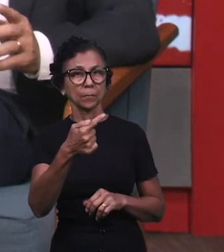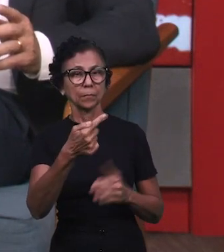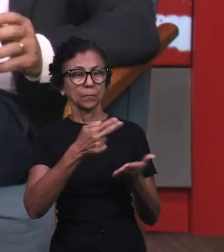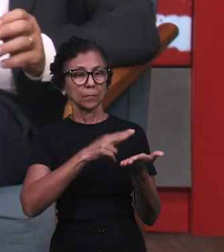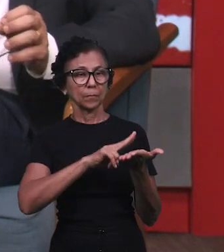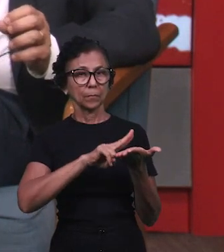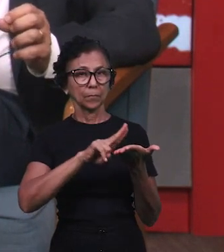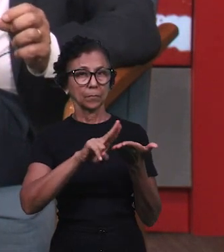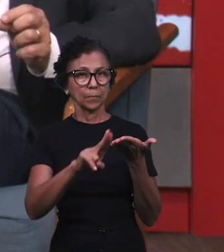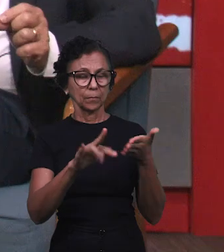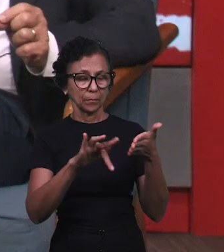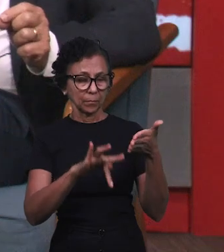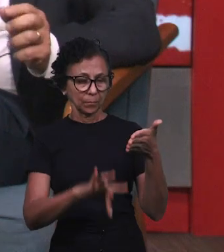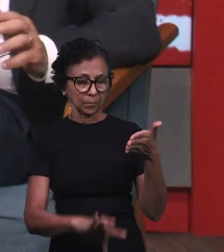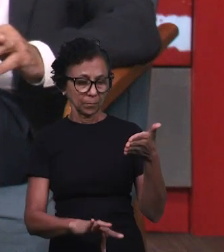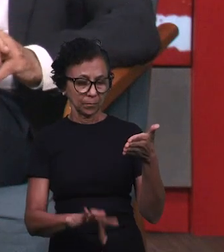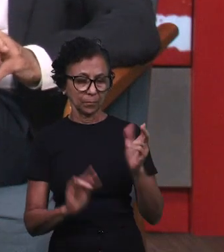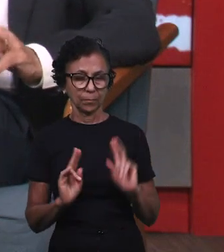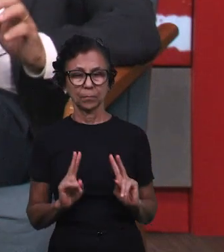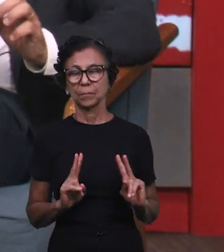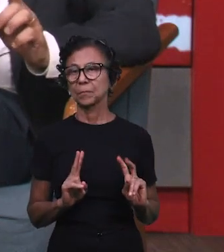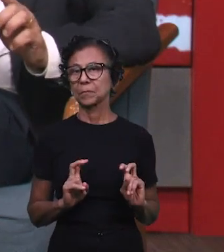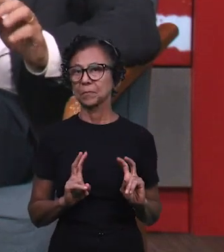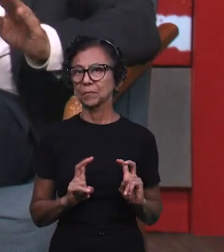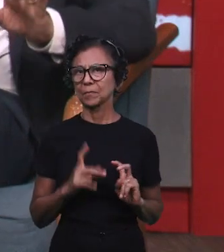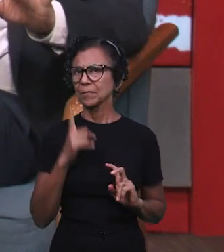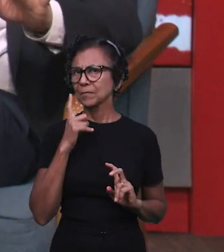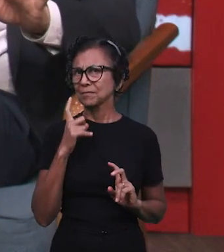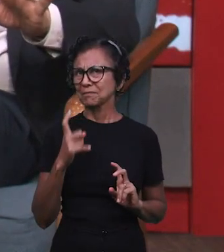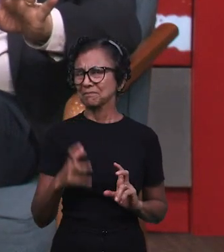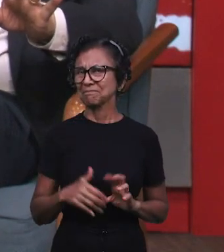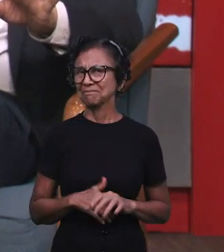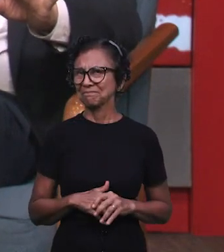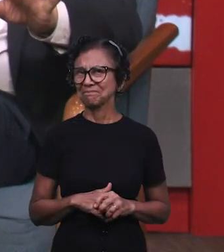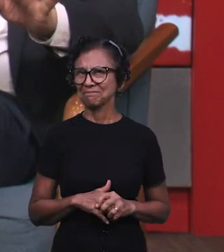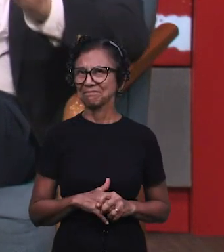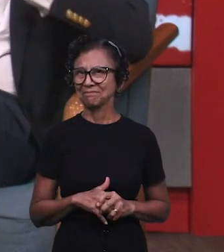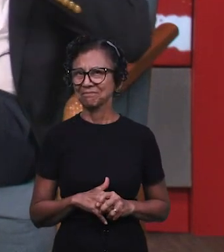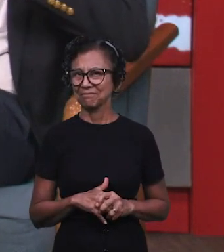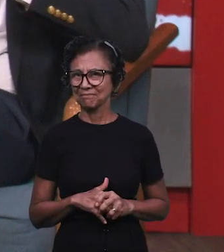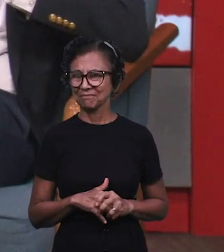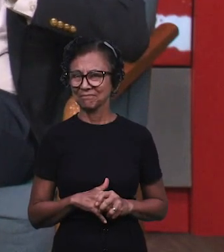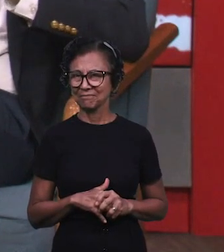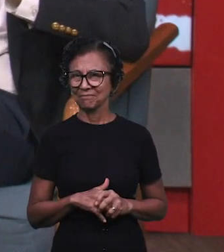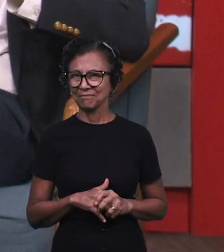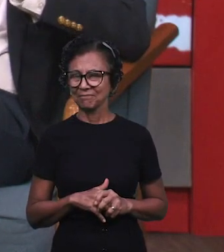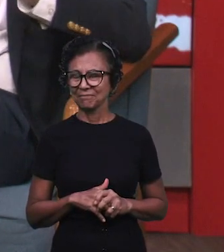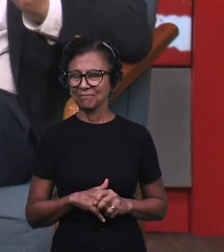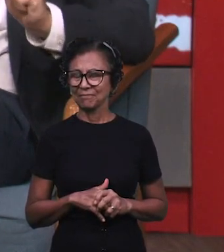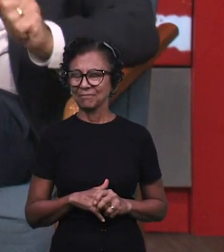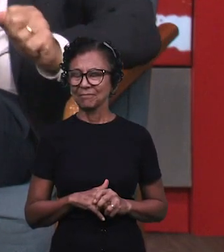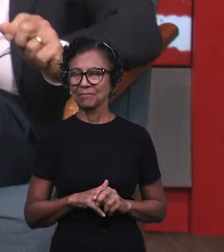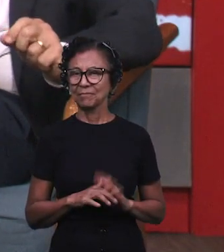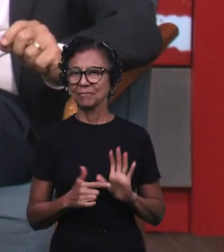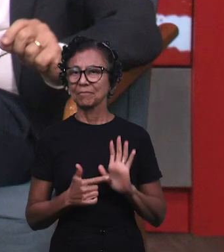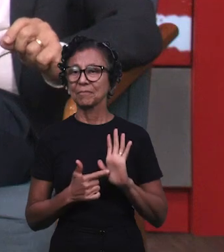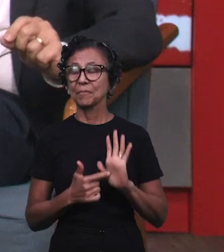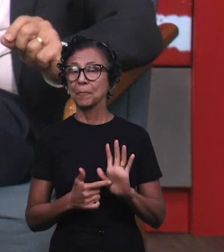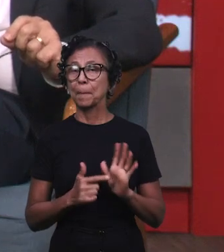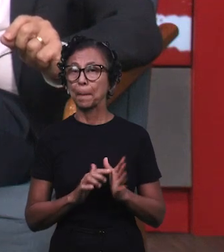de cada carta, uma expressão muito interessante e não está aí por acaso. O que